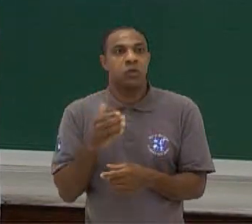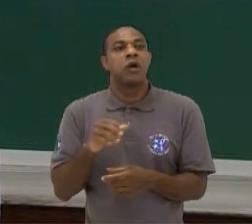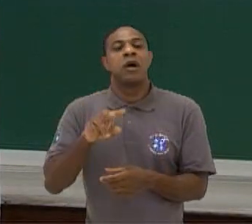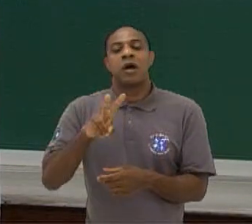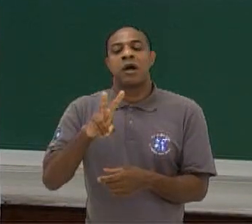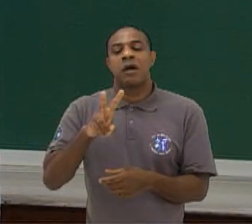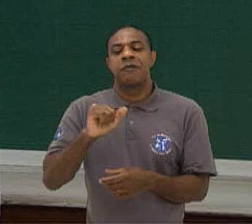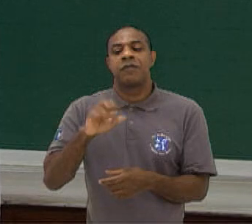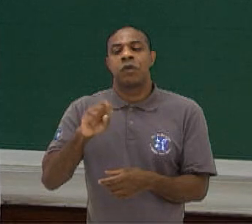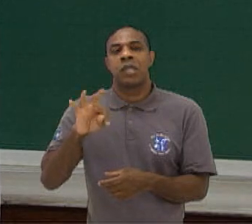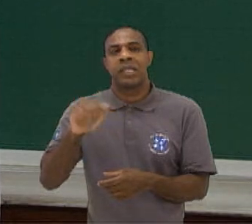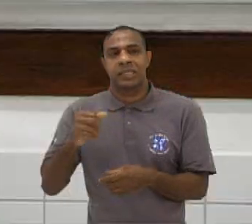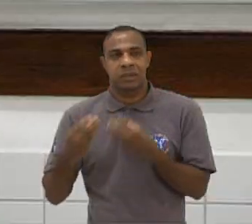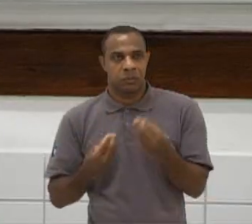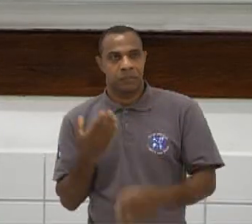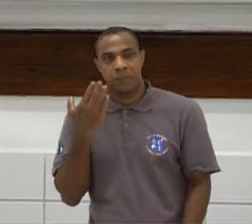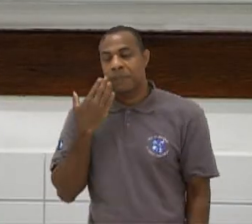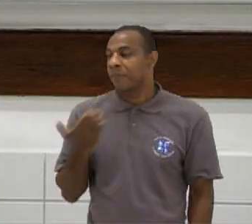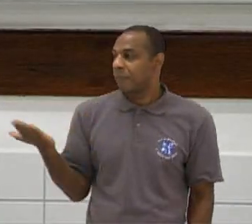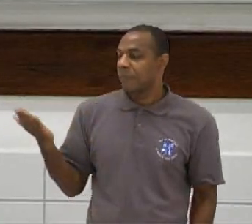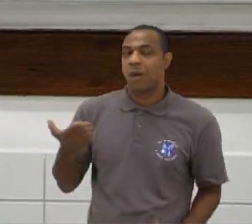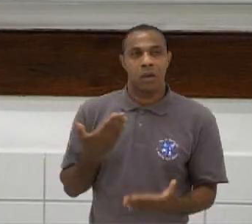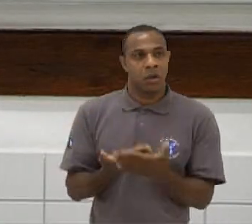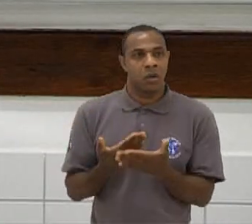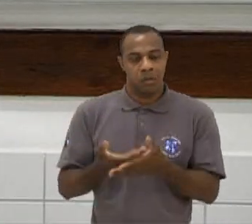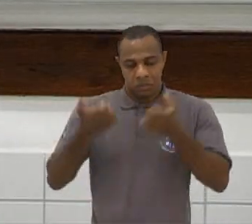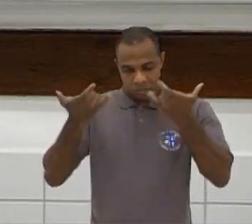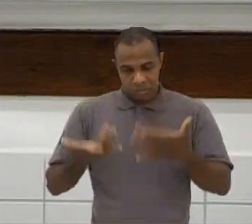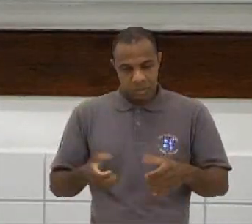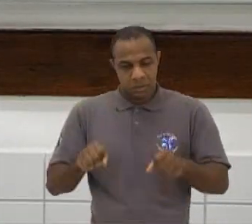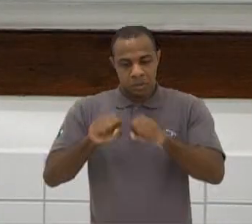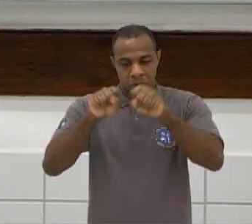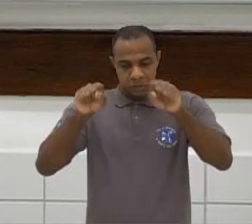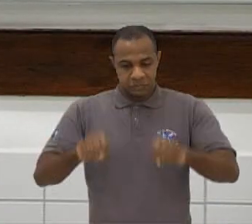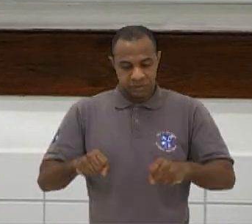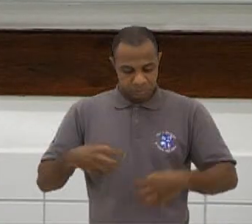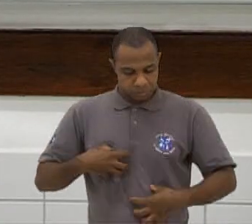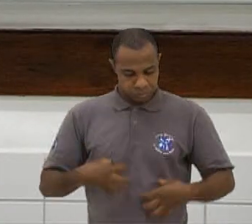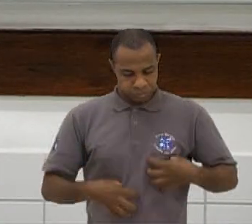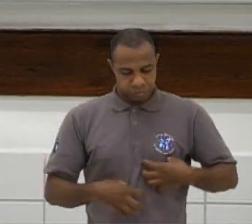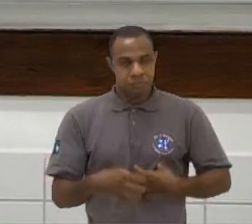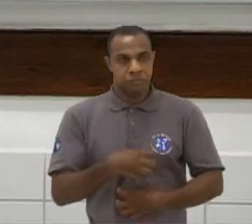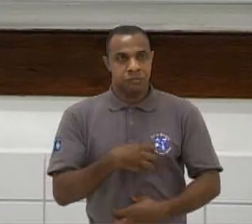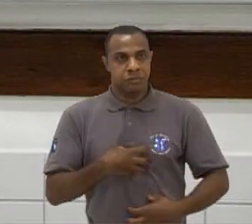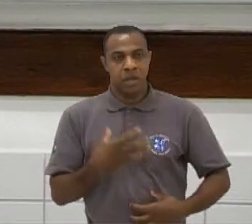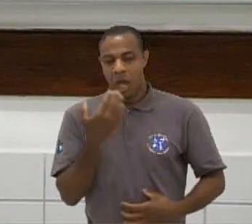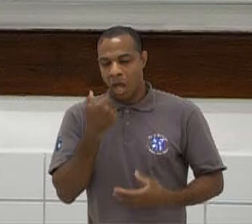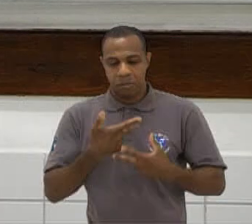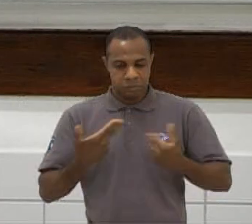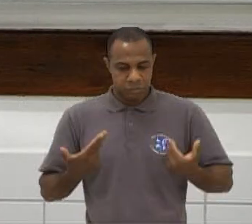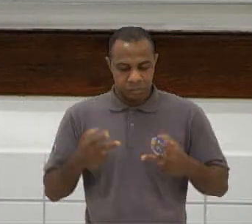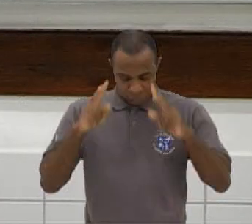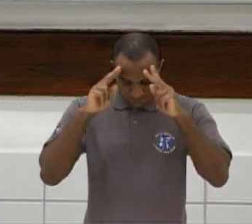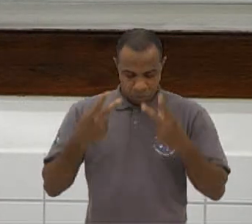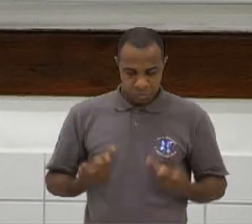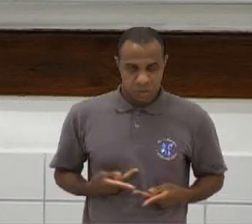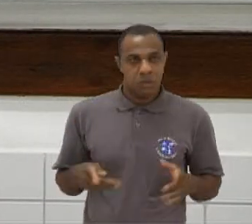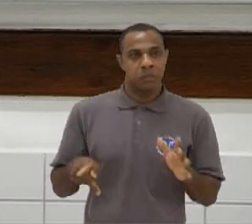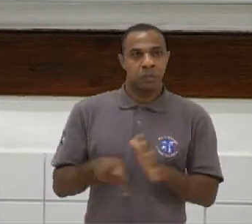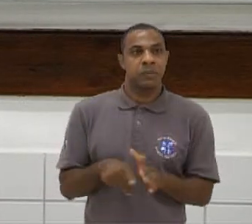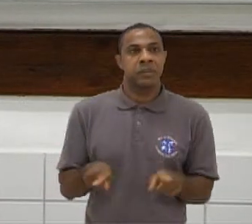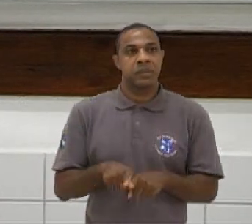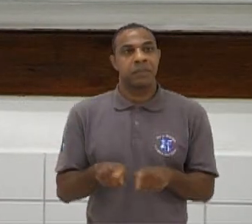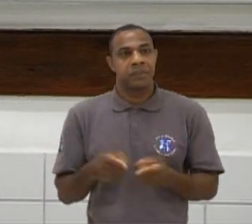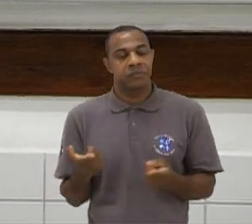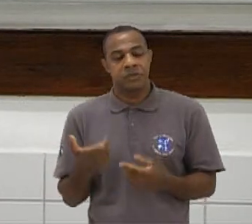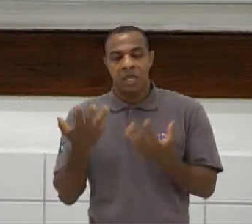Então, pessoal, na aula de hoje, nós falamos sobre o sistema digestório humano e também nós comparamos com o sistema digestório, principalmente de herbívoros